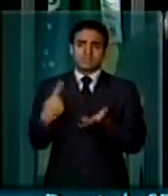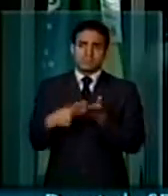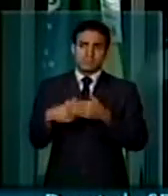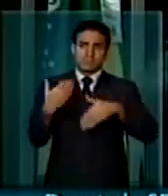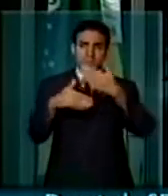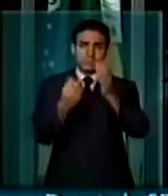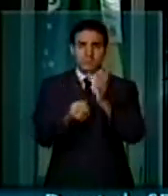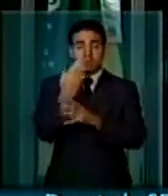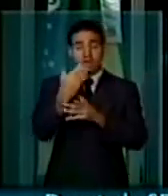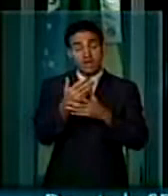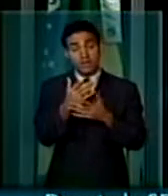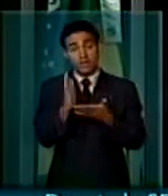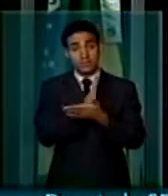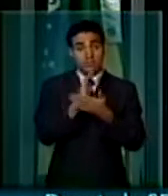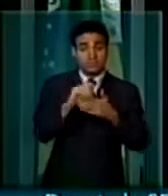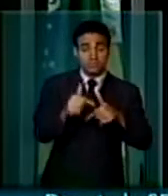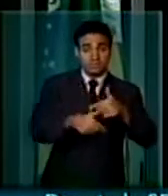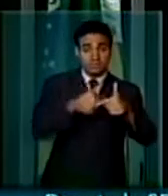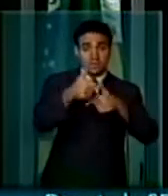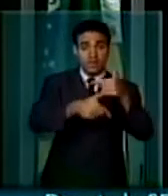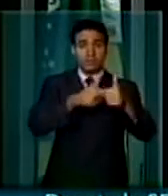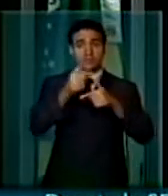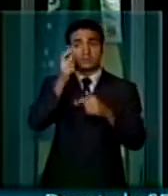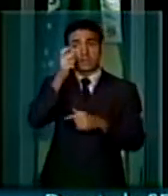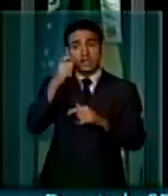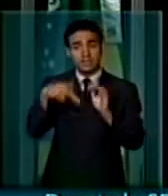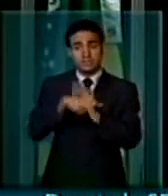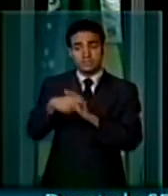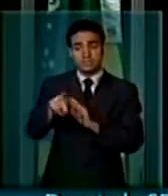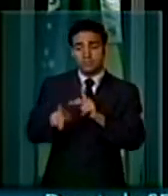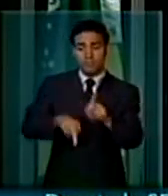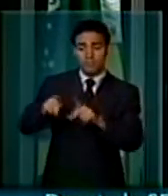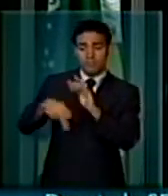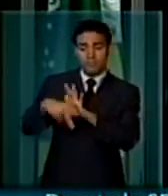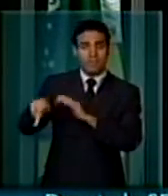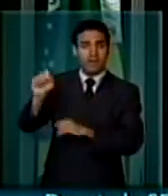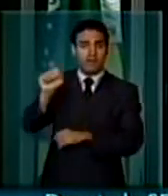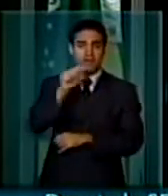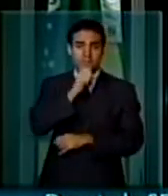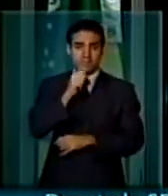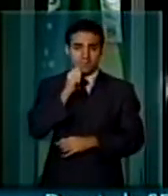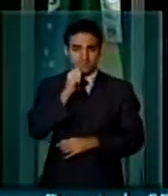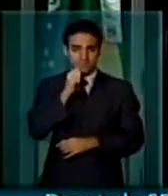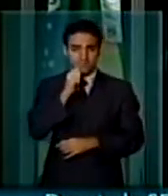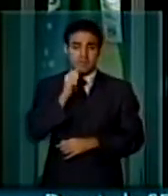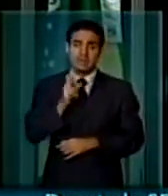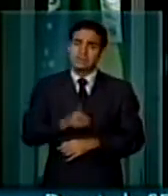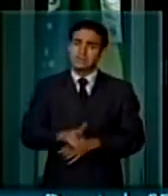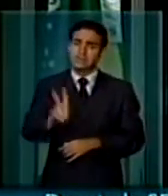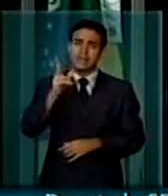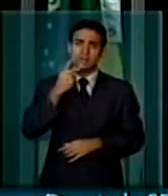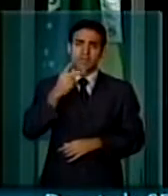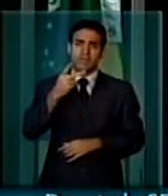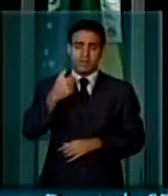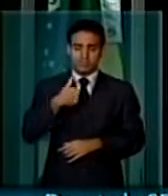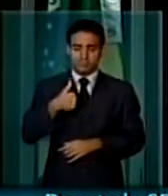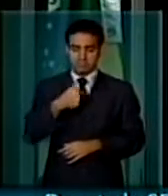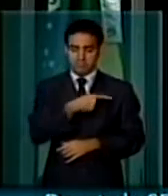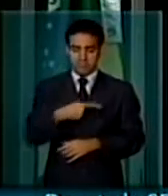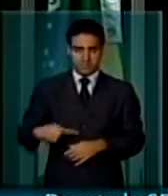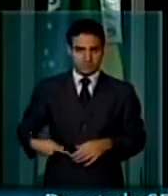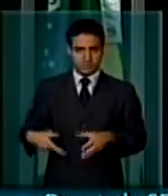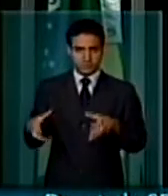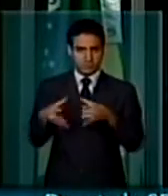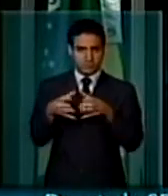desenvolver também ações de interesse lá do povo do Amapá. Eu costumo sempre dizer que hoje eu presido o Grupo